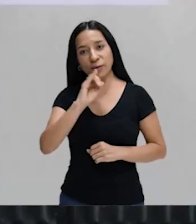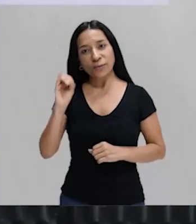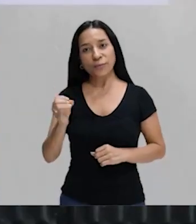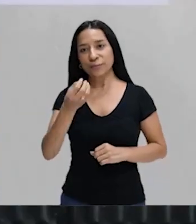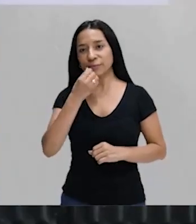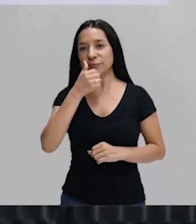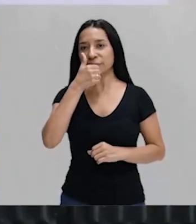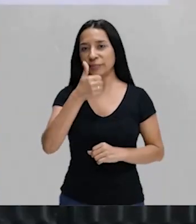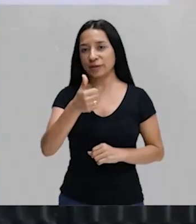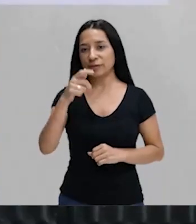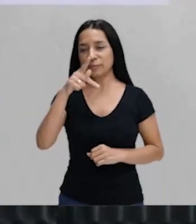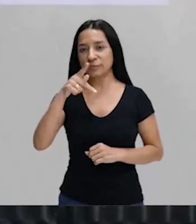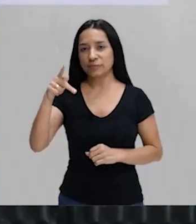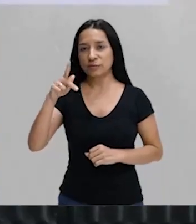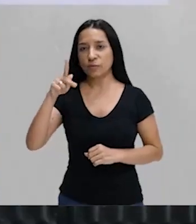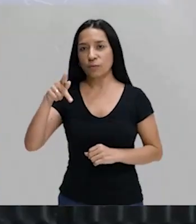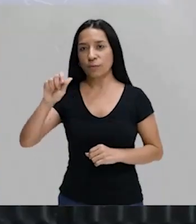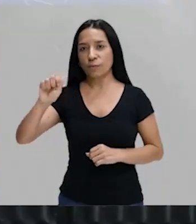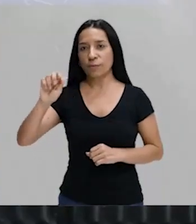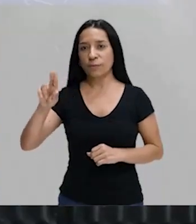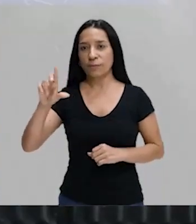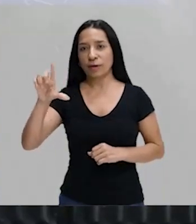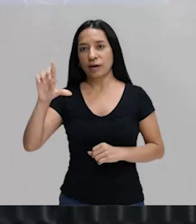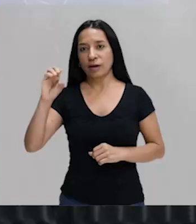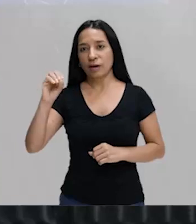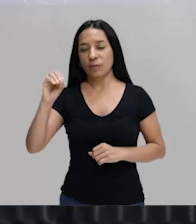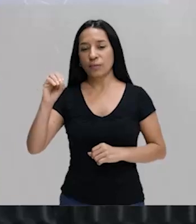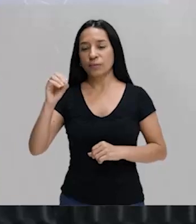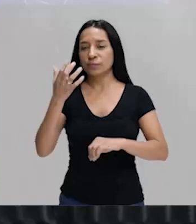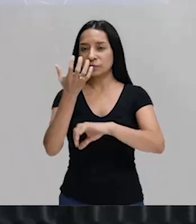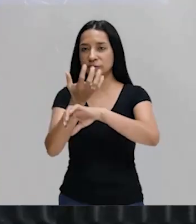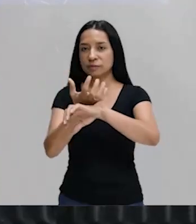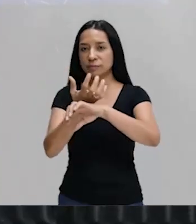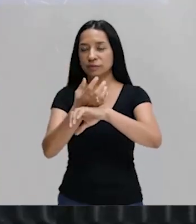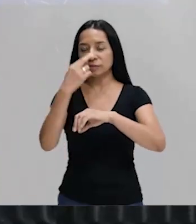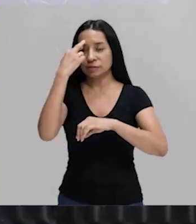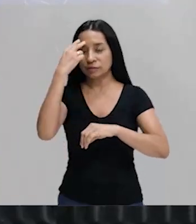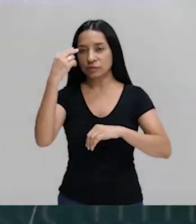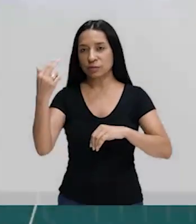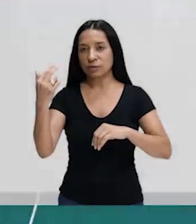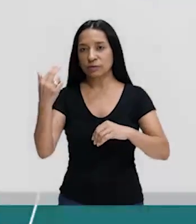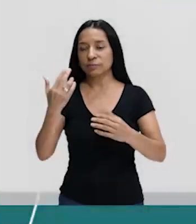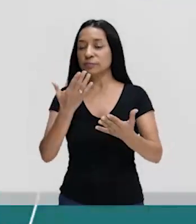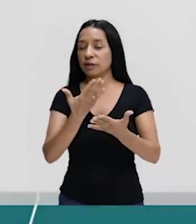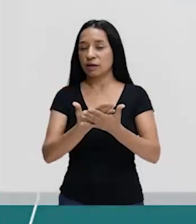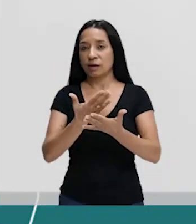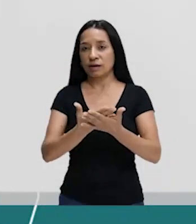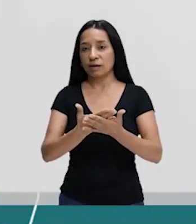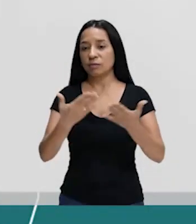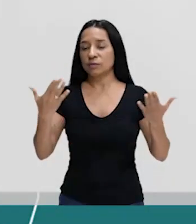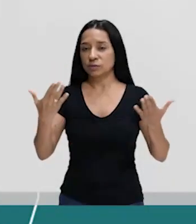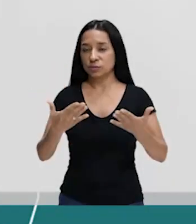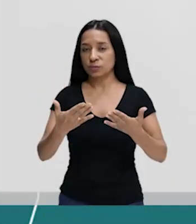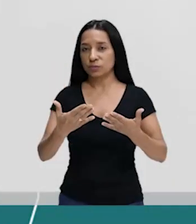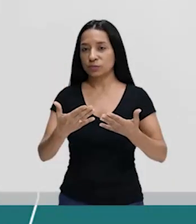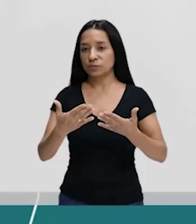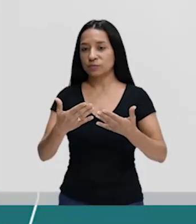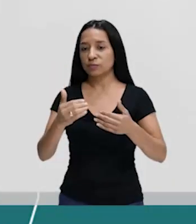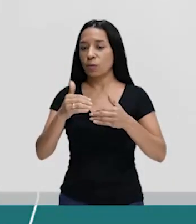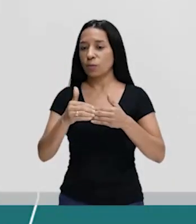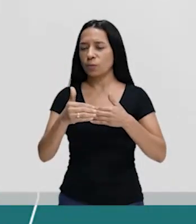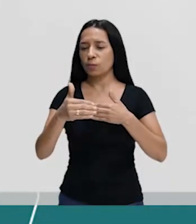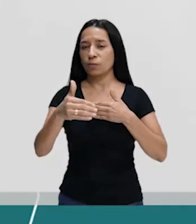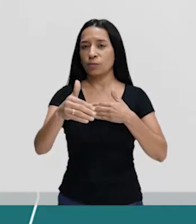pessoal, tudo bem? Professor Paulo Gereba de História. Nossa aula de hoje, nós iremos dar continuidade a